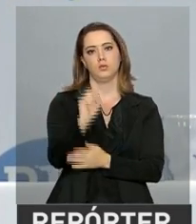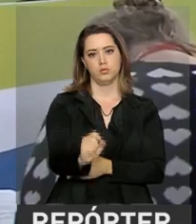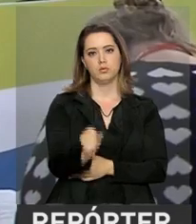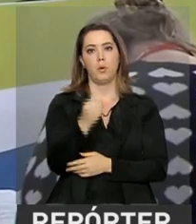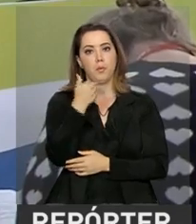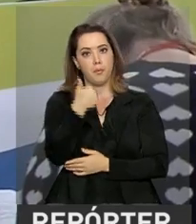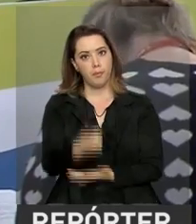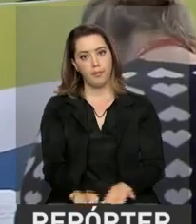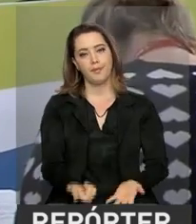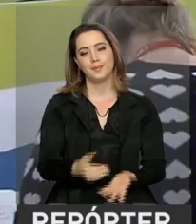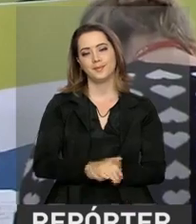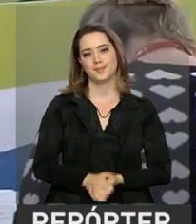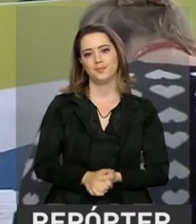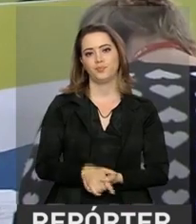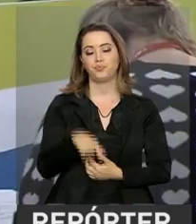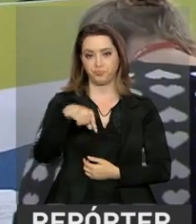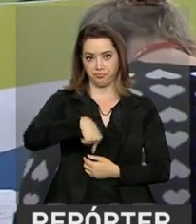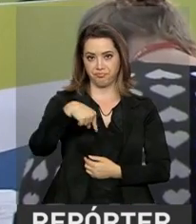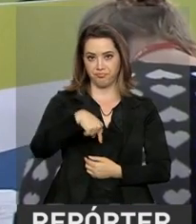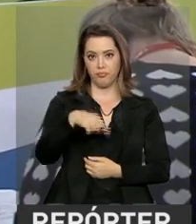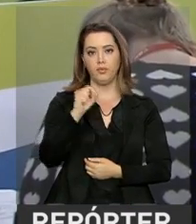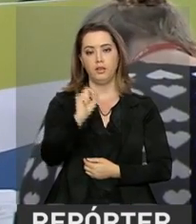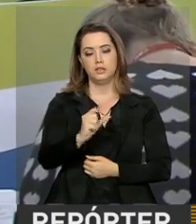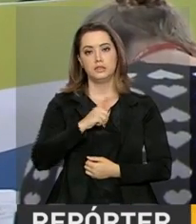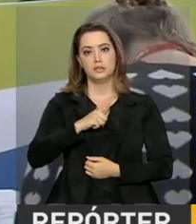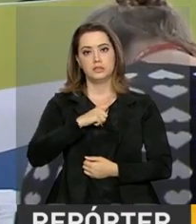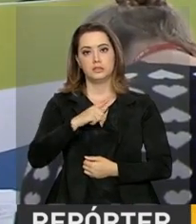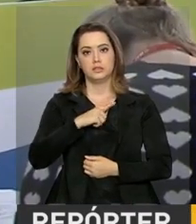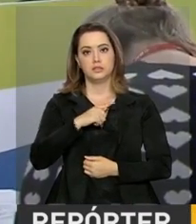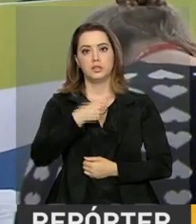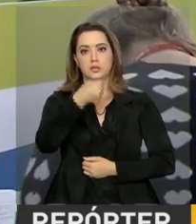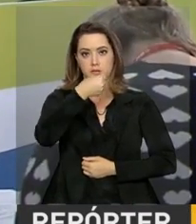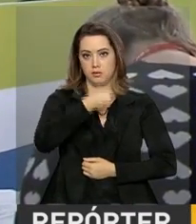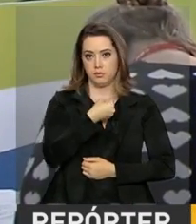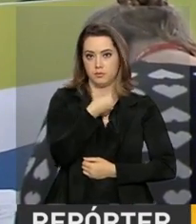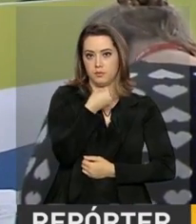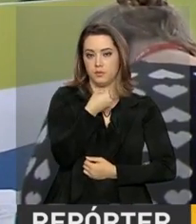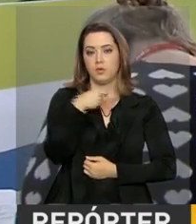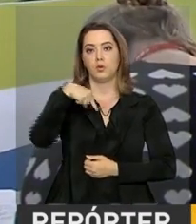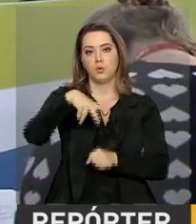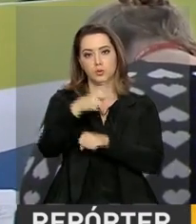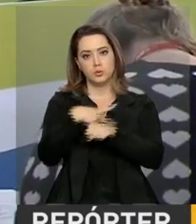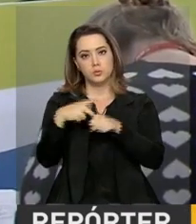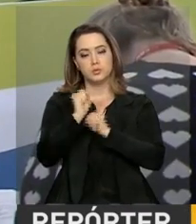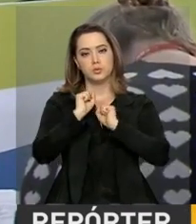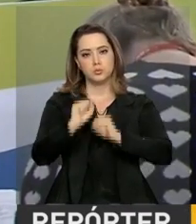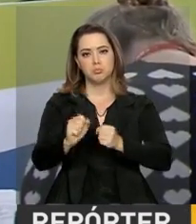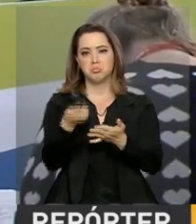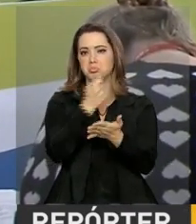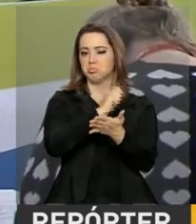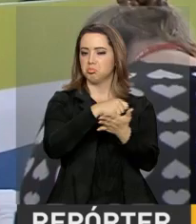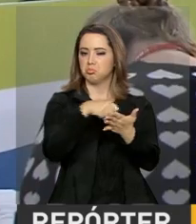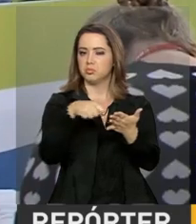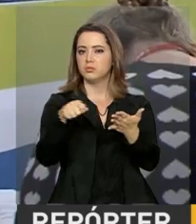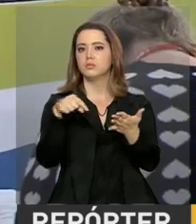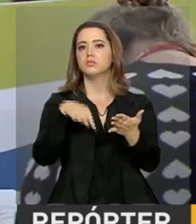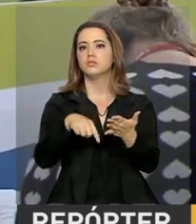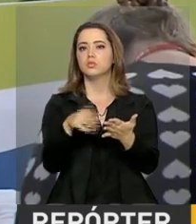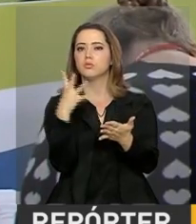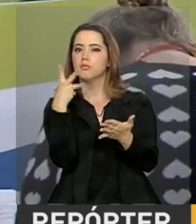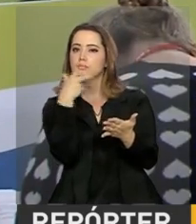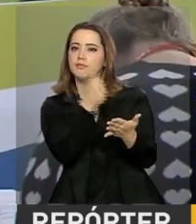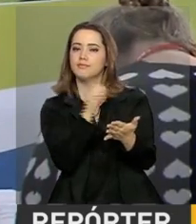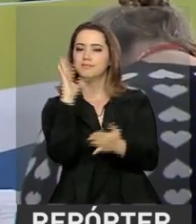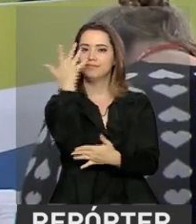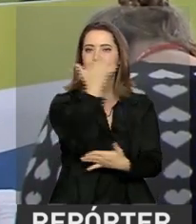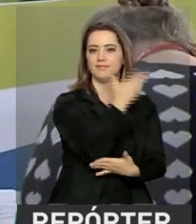forma possível. É daqui que a imprensa nacional e internacional vai poder escrever sobre as belezas naturais do Rio de Janeiro, conhecido como Cidade